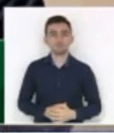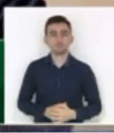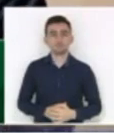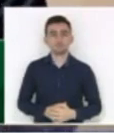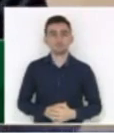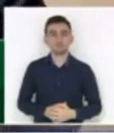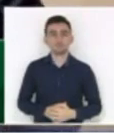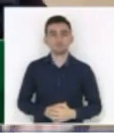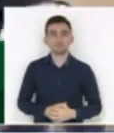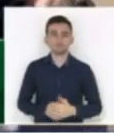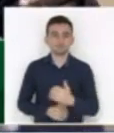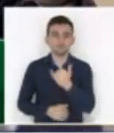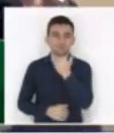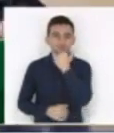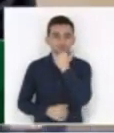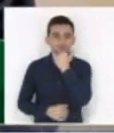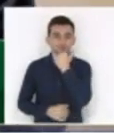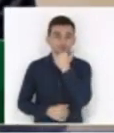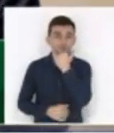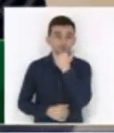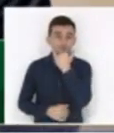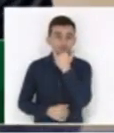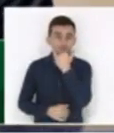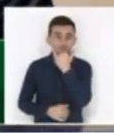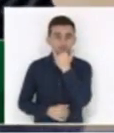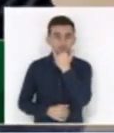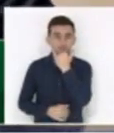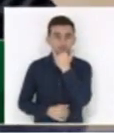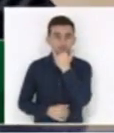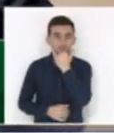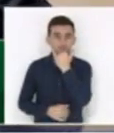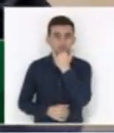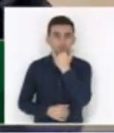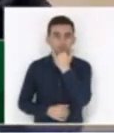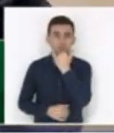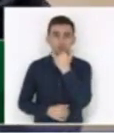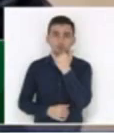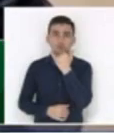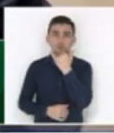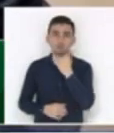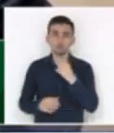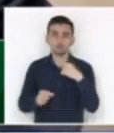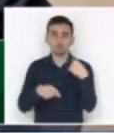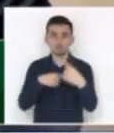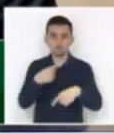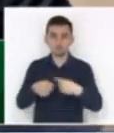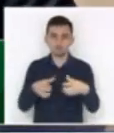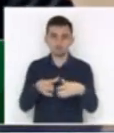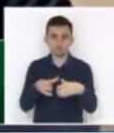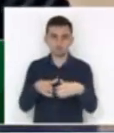Ah, desculpa, Vossa Excelência, queria... Vamos lhe conceder, provavelmente, no horário dos partidos.